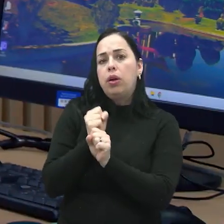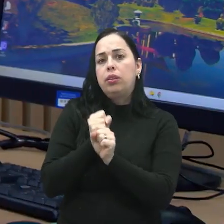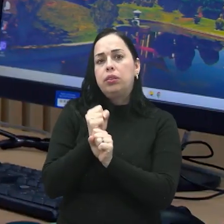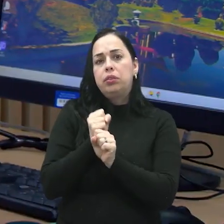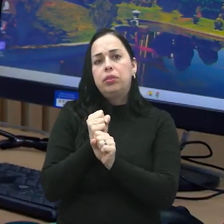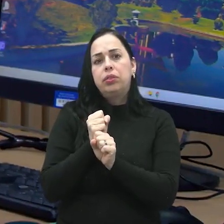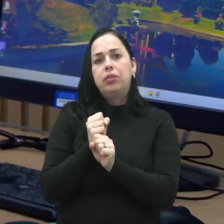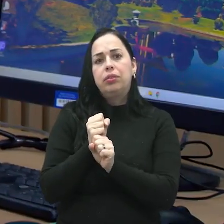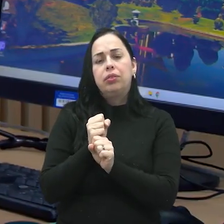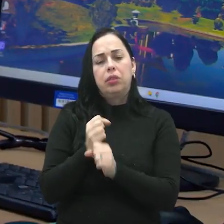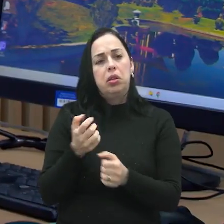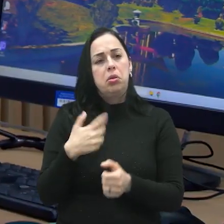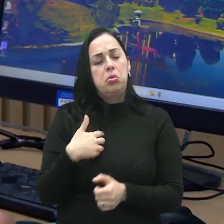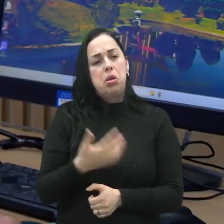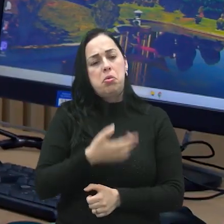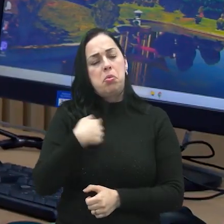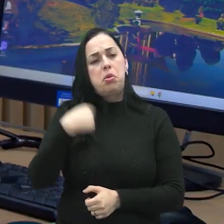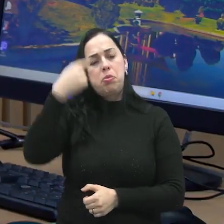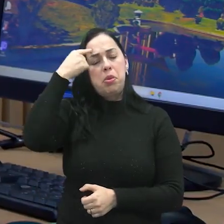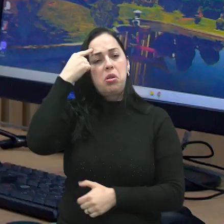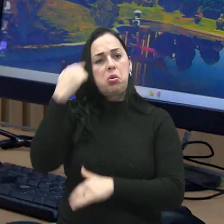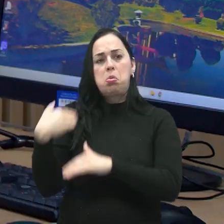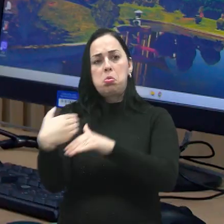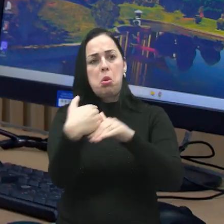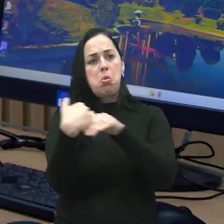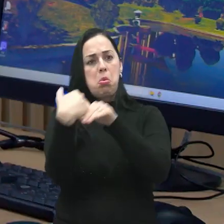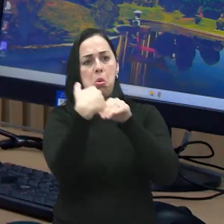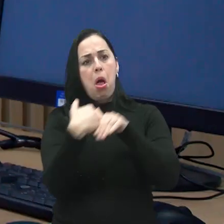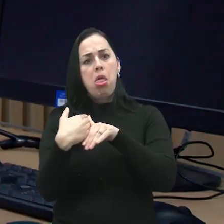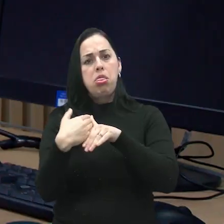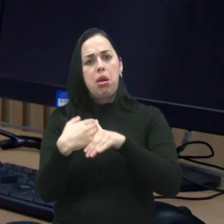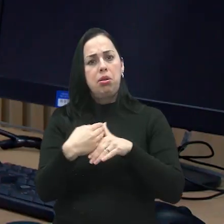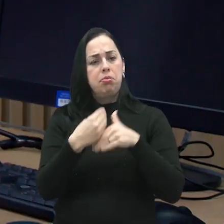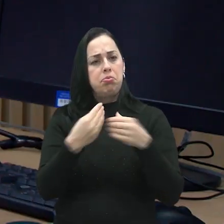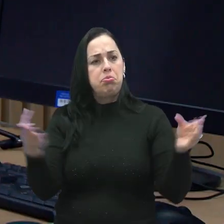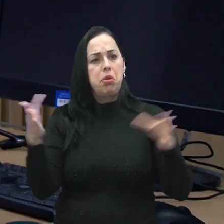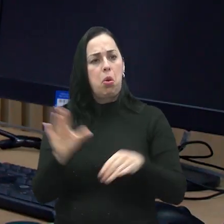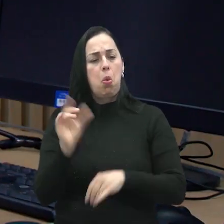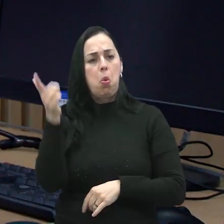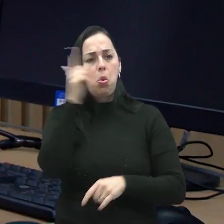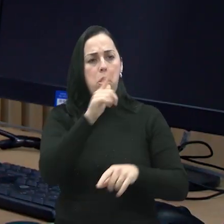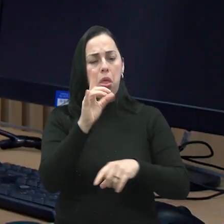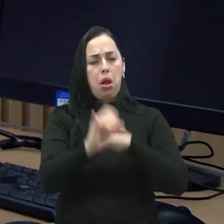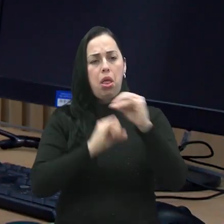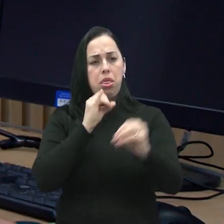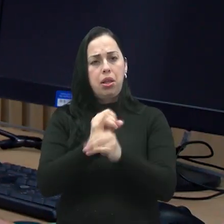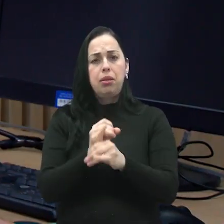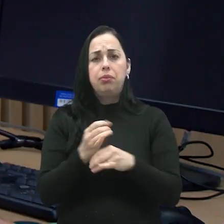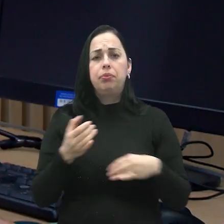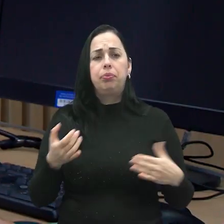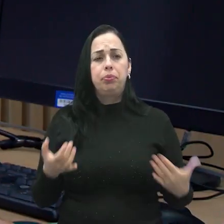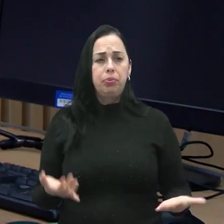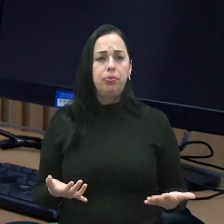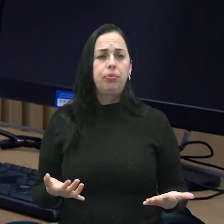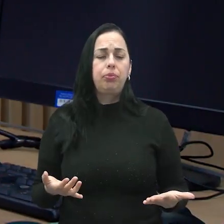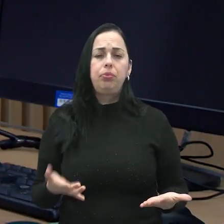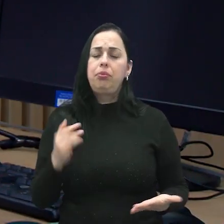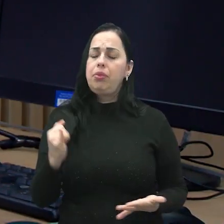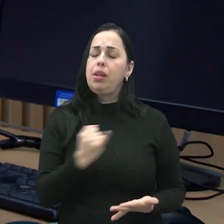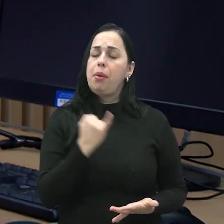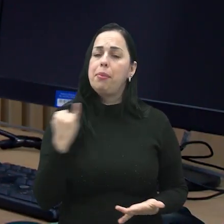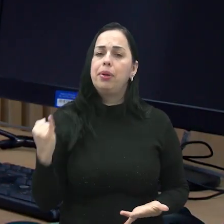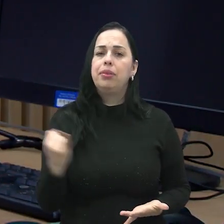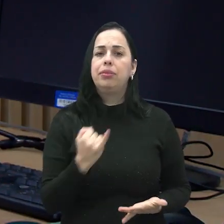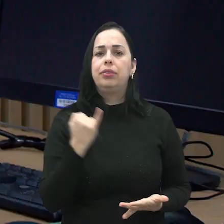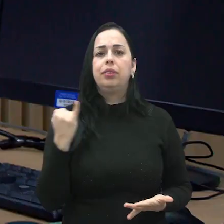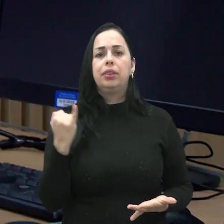gente achou que essa inclusão digital, a necessidade de dar acesso à internet para todas as pessoas é